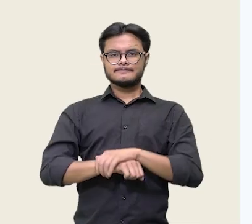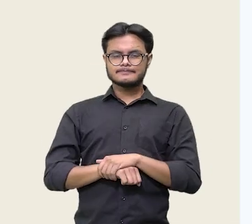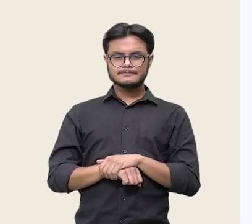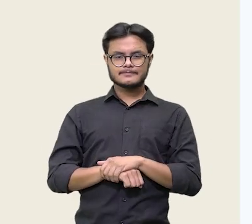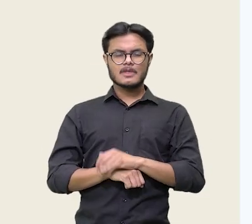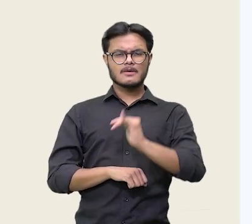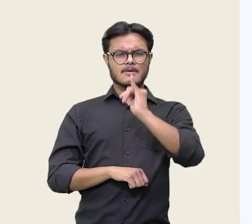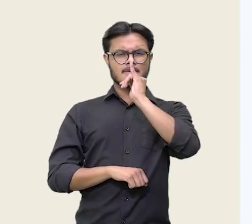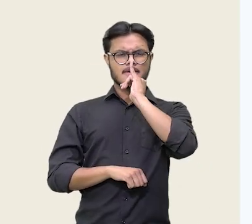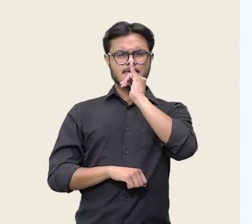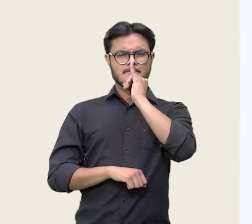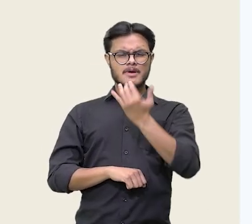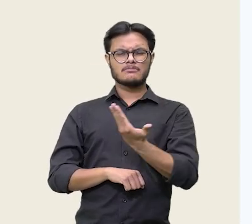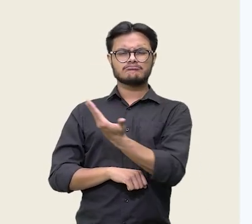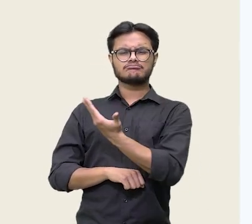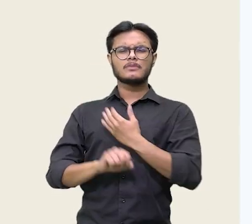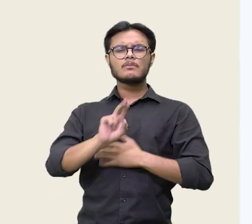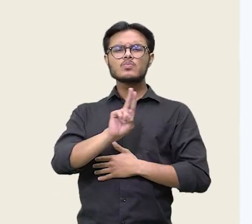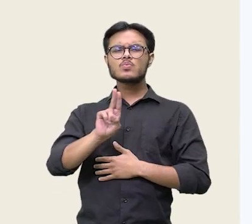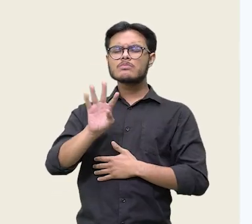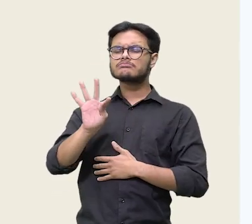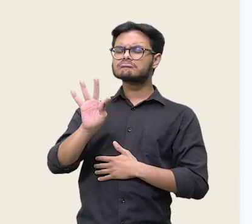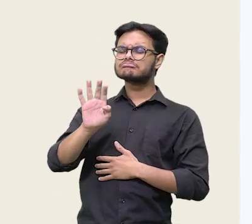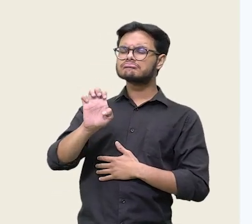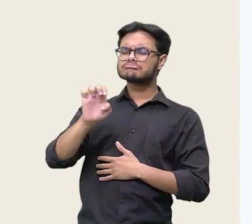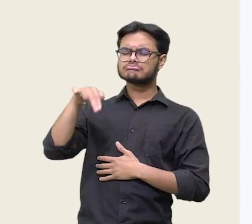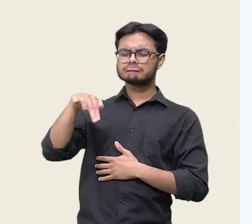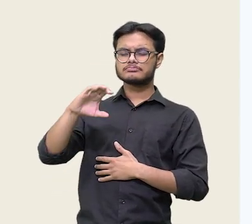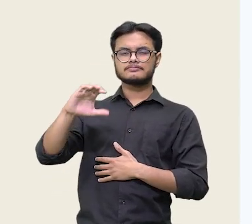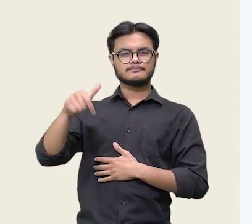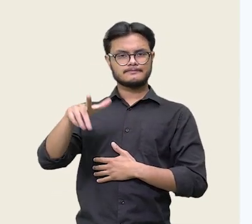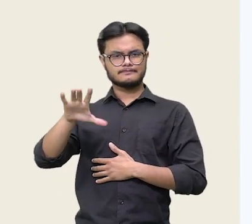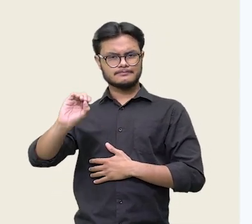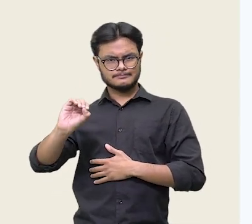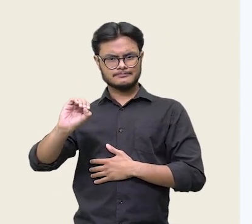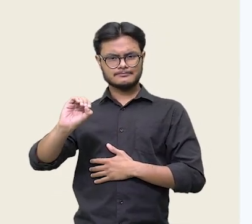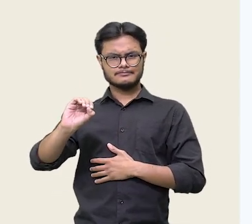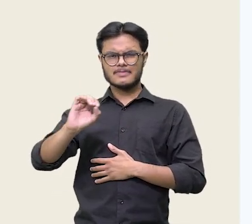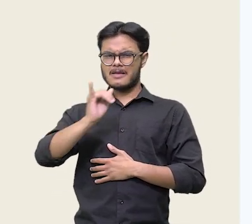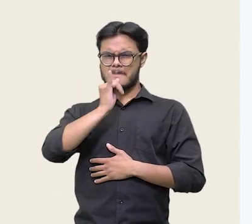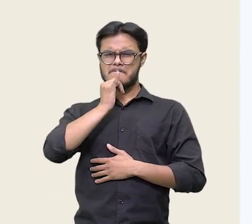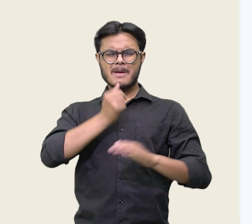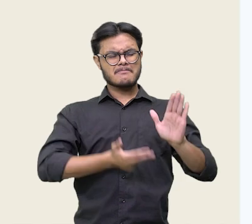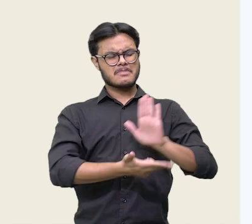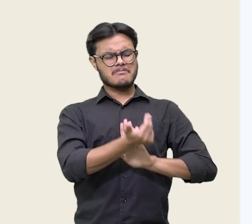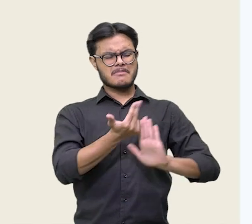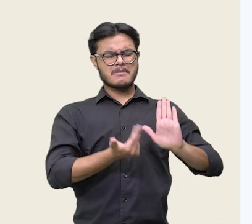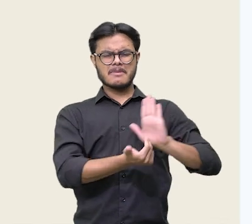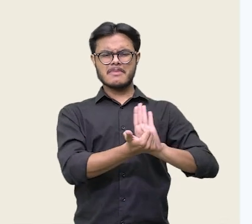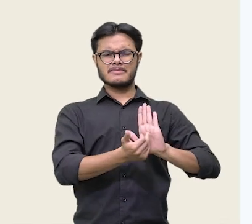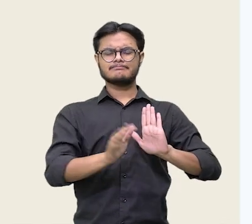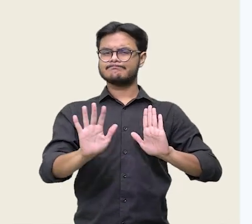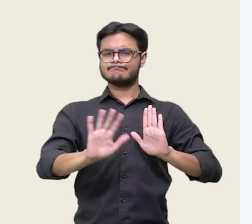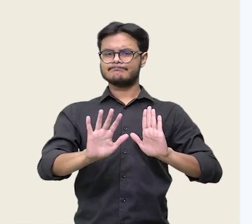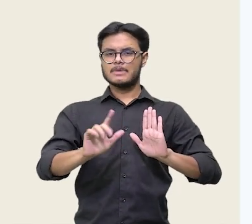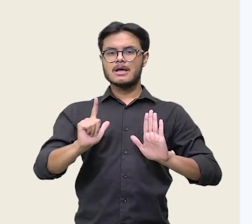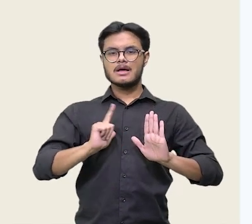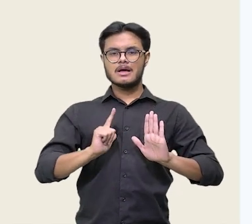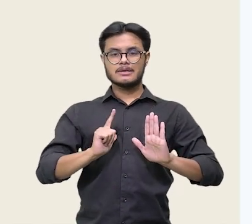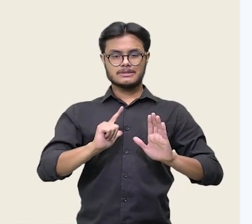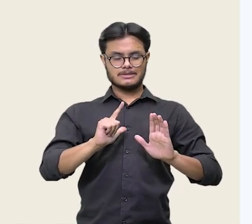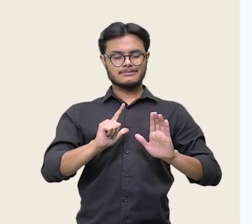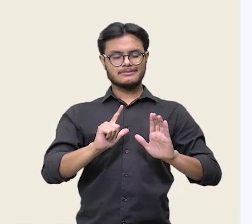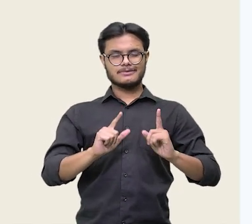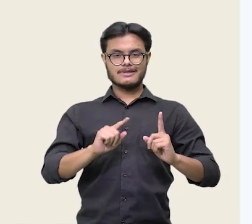representação da tensão, que no caso é a bateria, para não ficar desenhando bateria toda hora. E a representação dela é justamente uma placa maior,